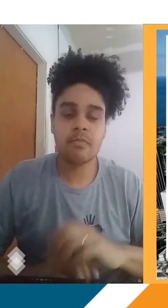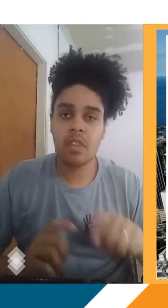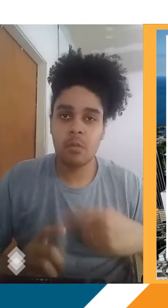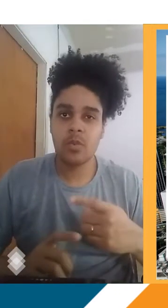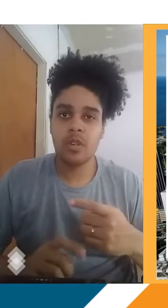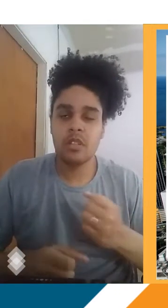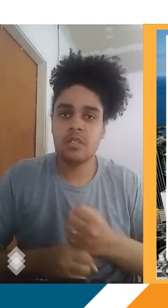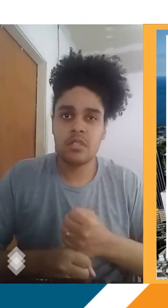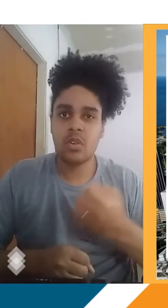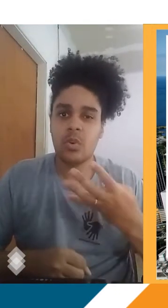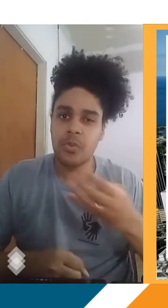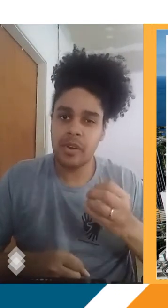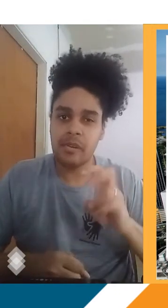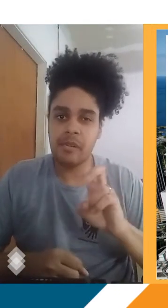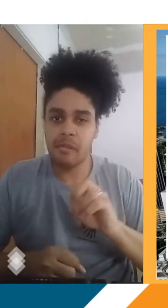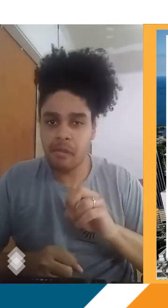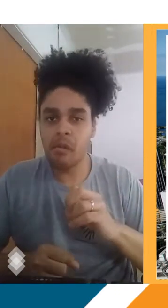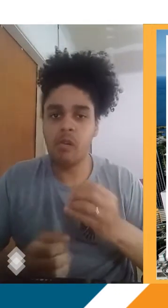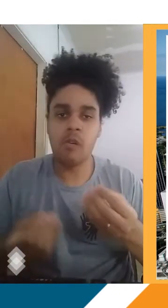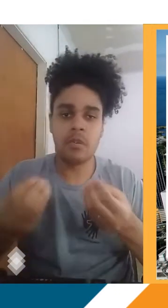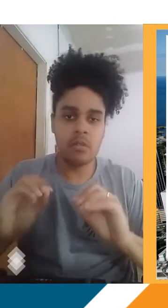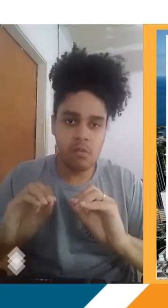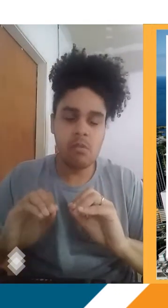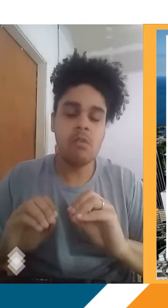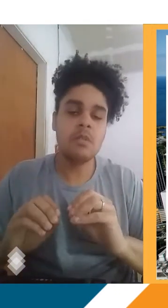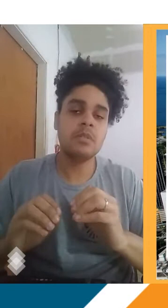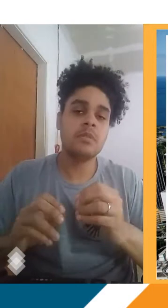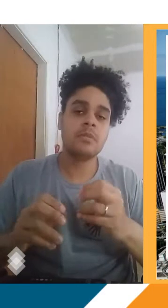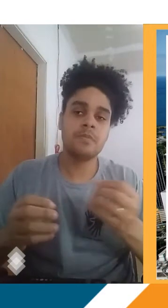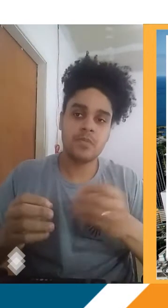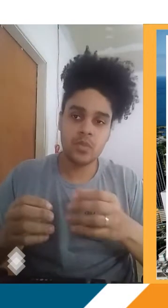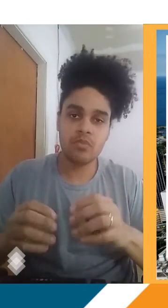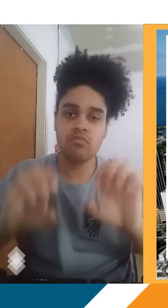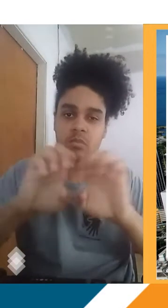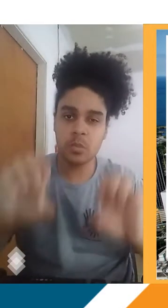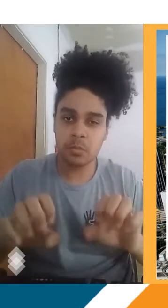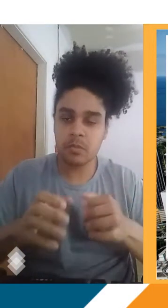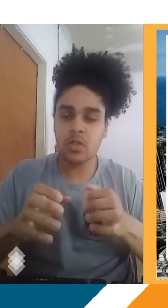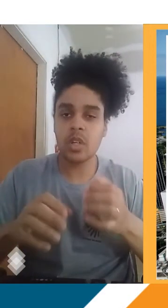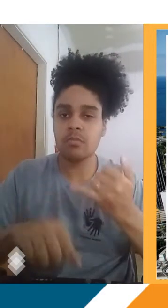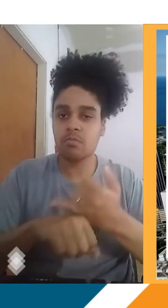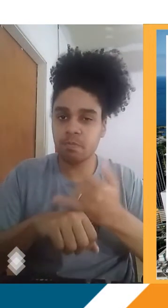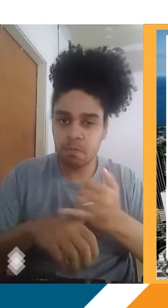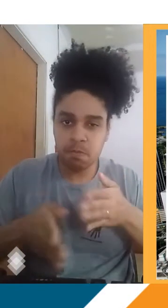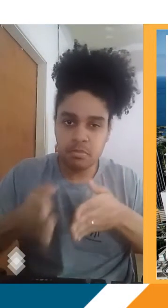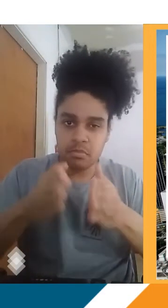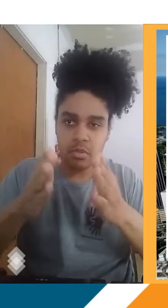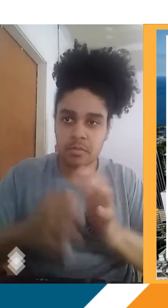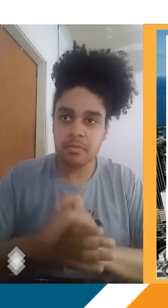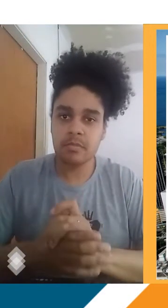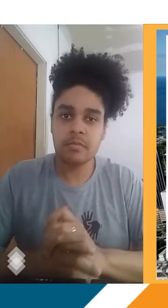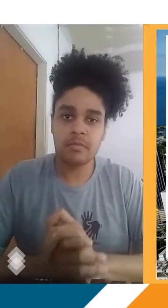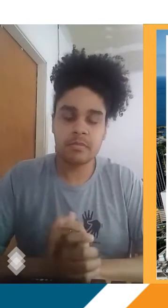anos 40 e 50, teremos o advento da industrialização e também a implementação de infraestruturas rodoviárias, como por exemplo a Avenida Brasil, a Avenida